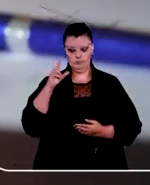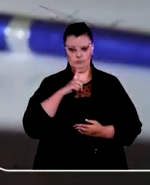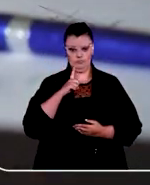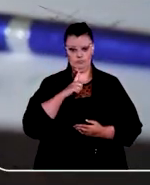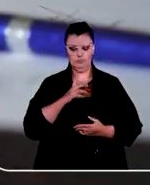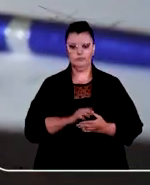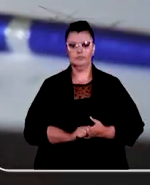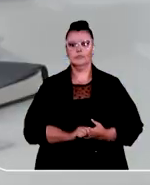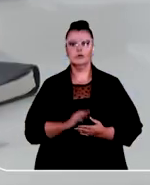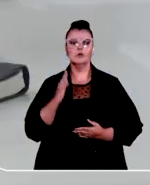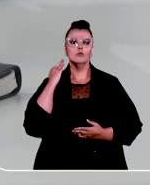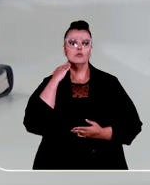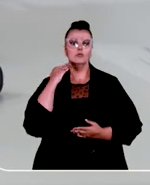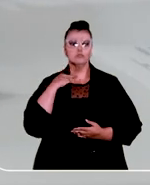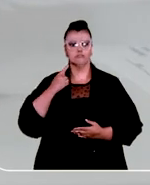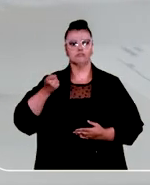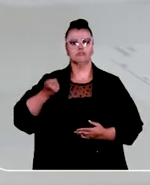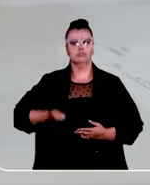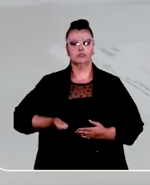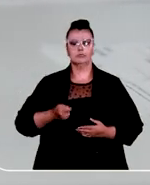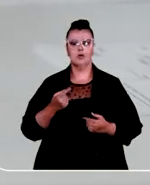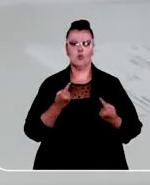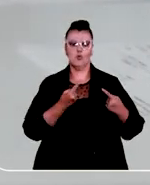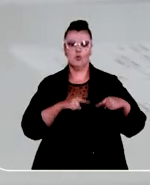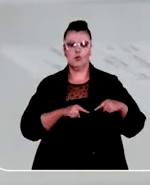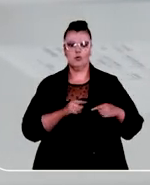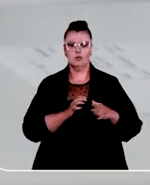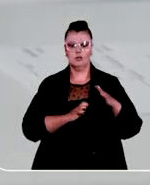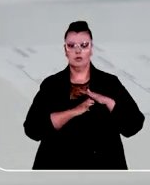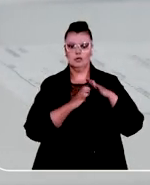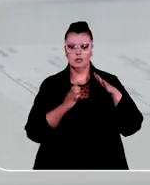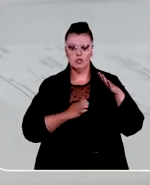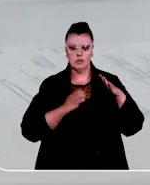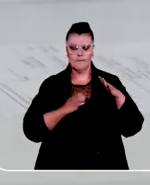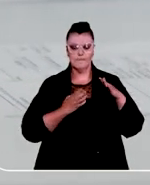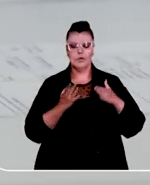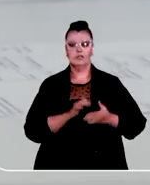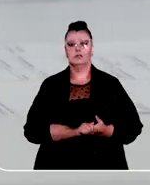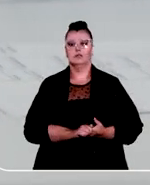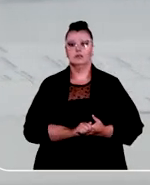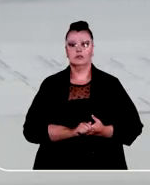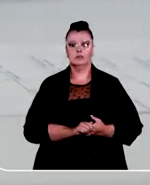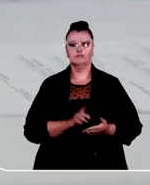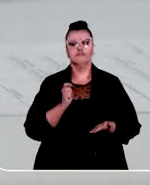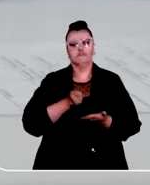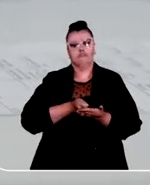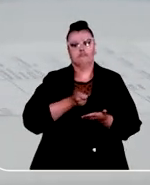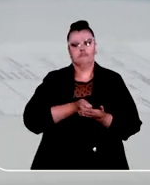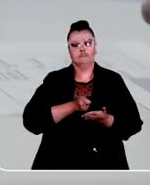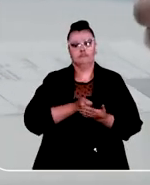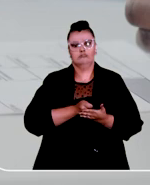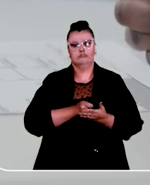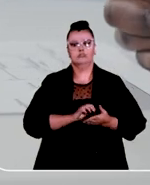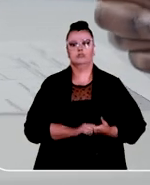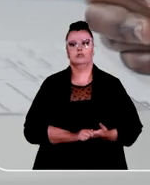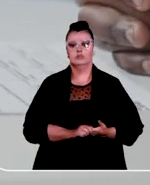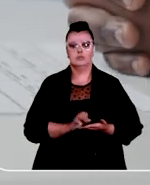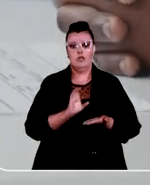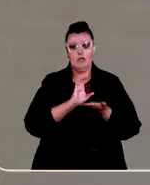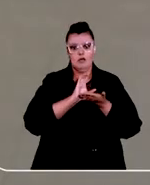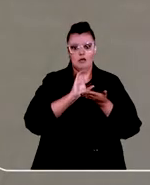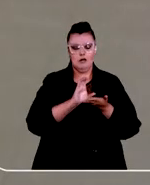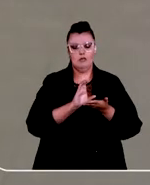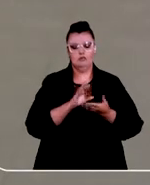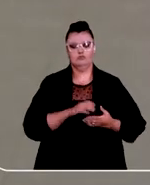apresentação da Cópia Desde que não tenha havido efetiva circulação do título Ou seja no caso de o autor da ação estar com a sua